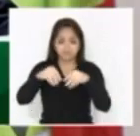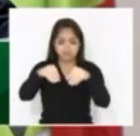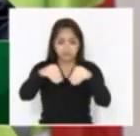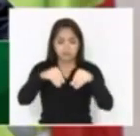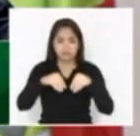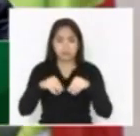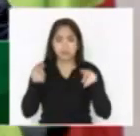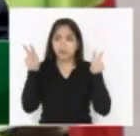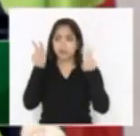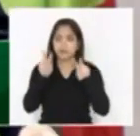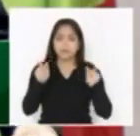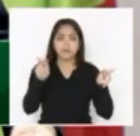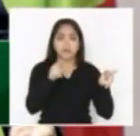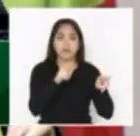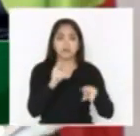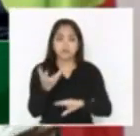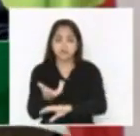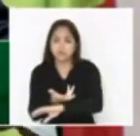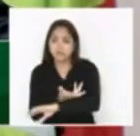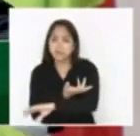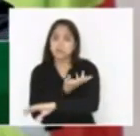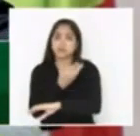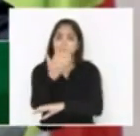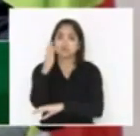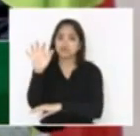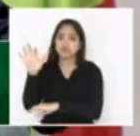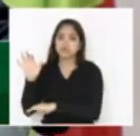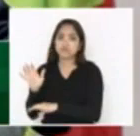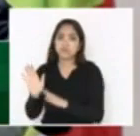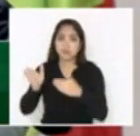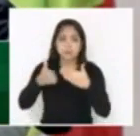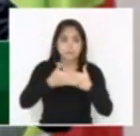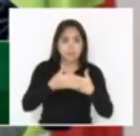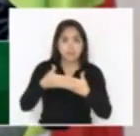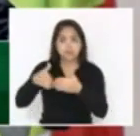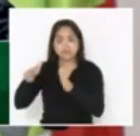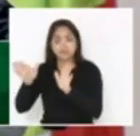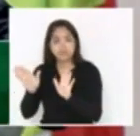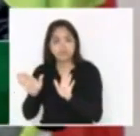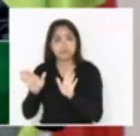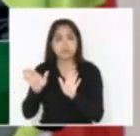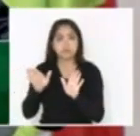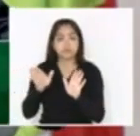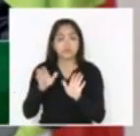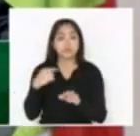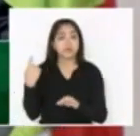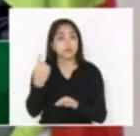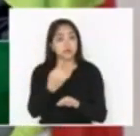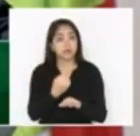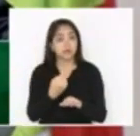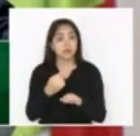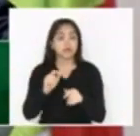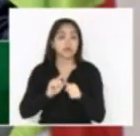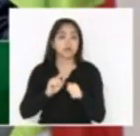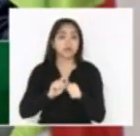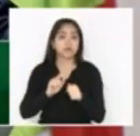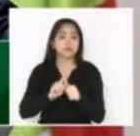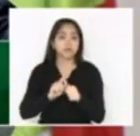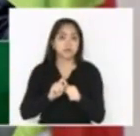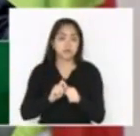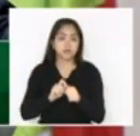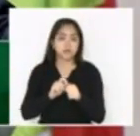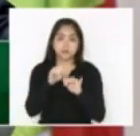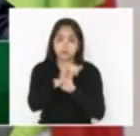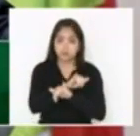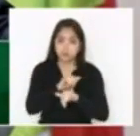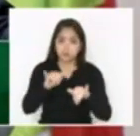plantações, abrir e fechar porteiras. É o que fazemos para, em